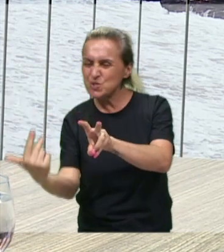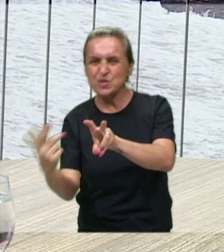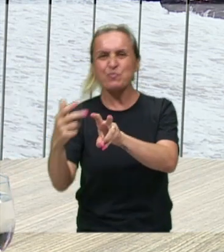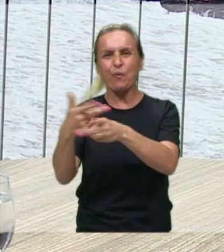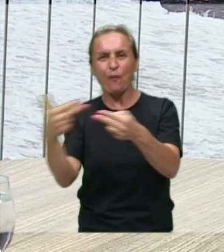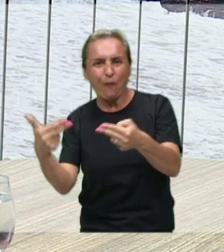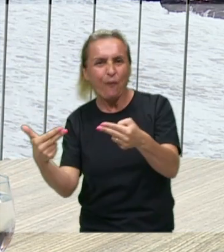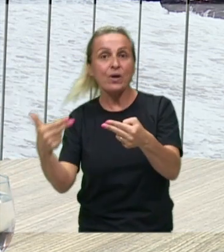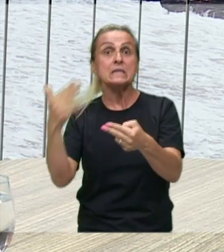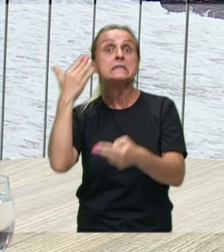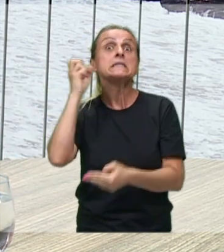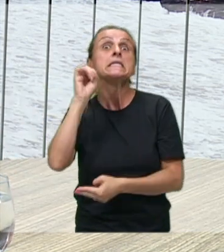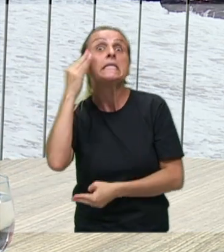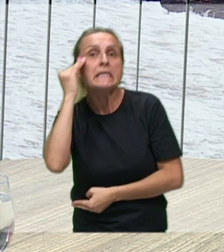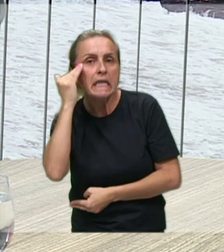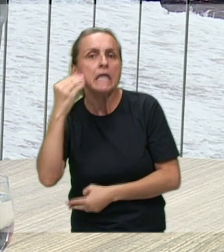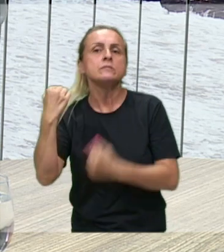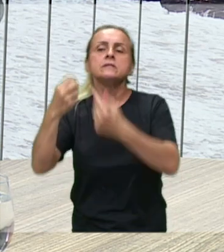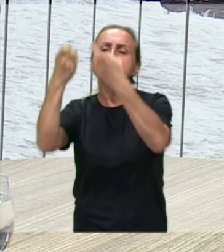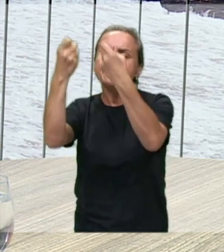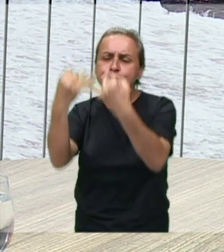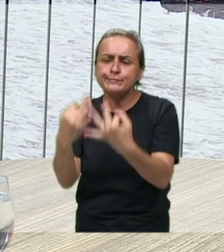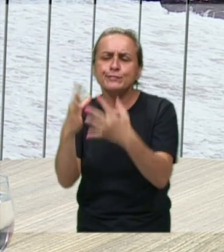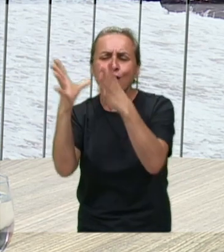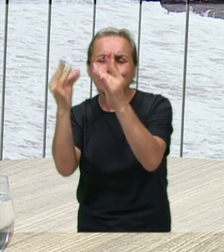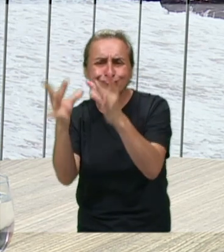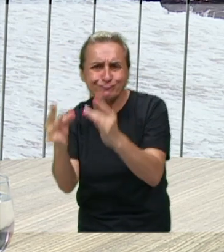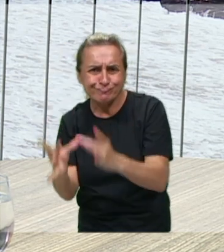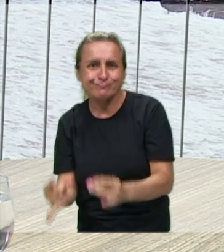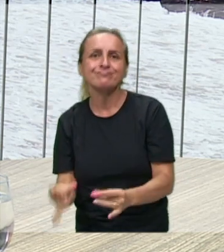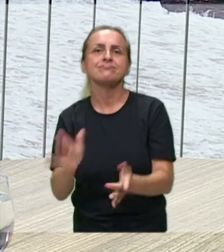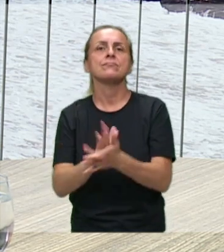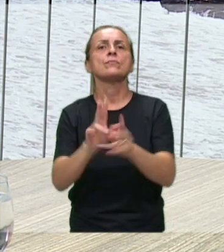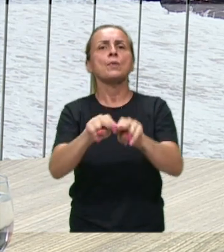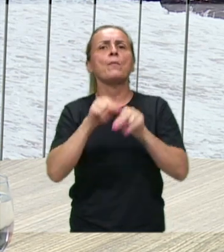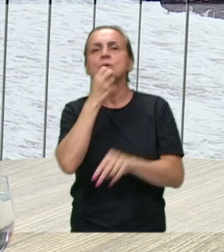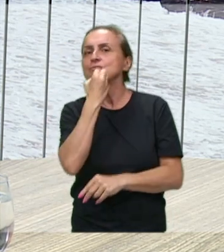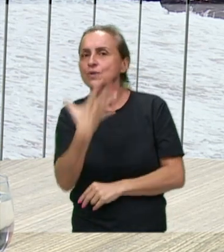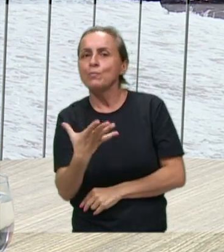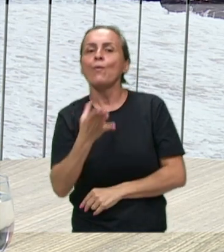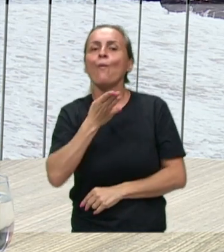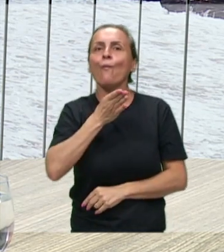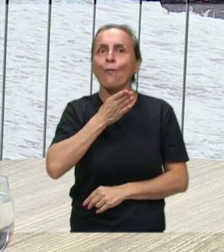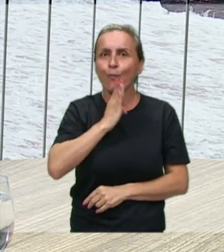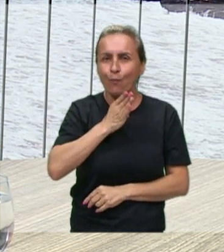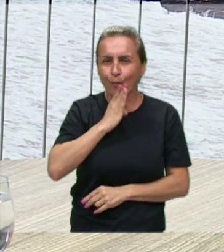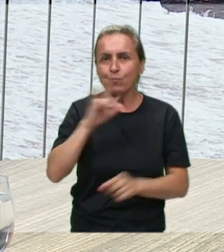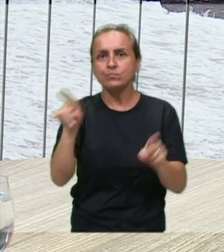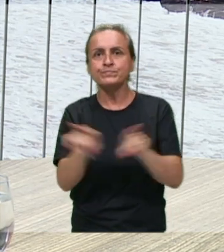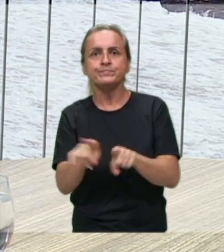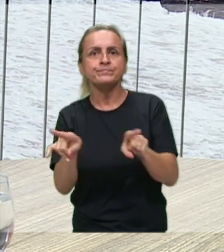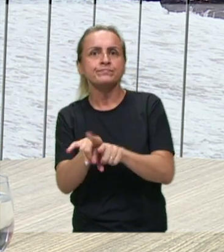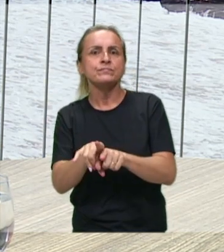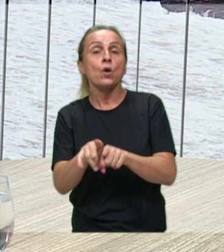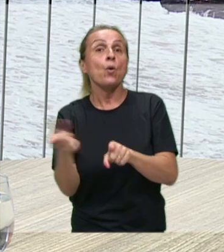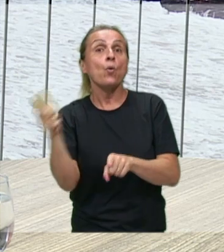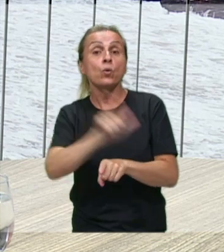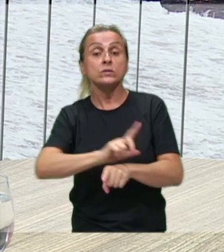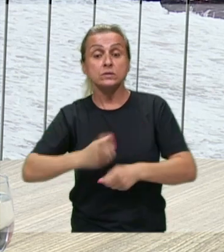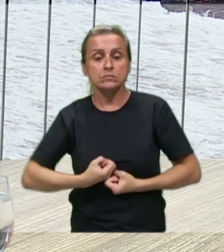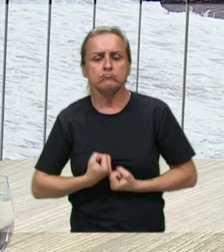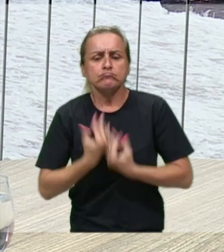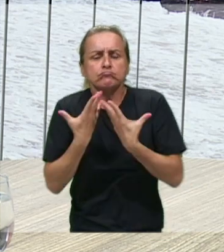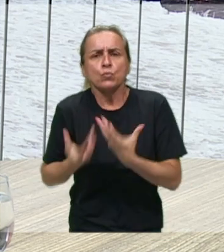entende, a gente tem que explicar certinho. Mas por isso que é bom a gente se conhecer, se expressar, essa oportunidade que nos